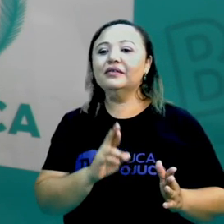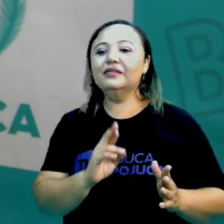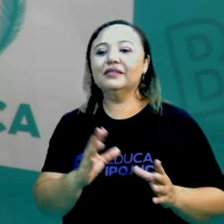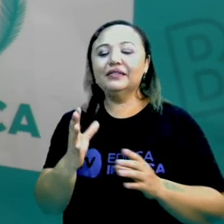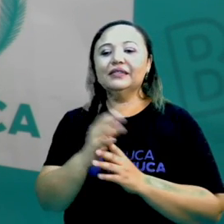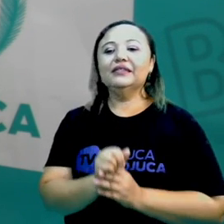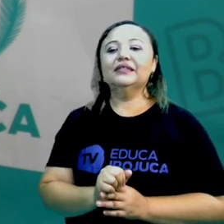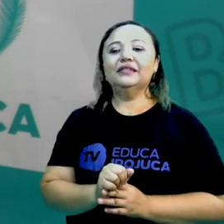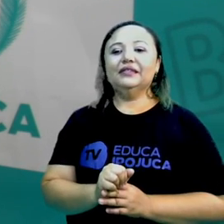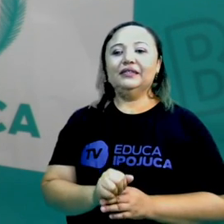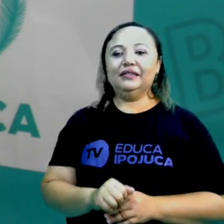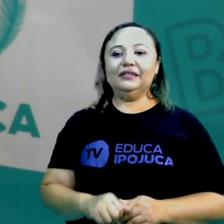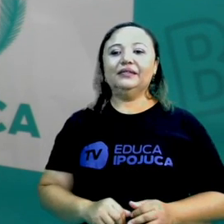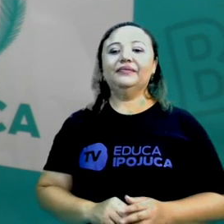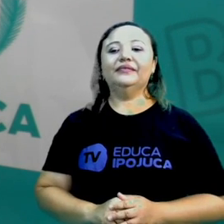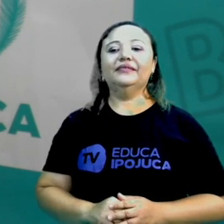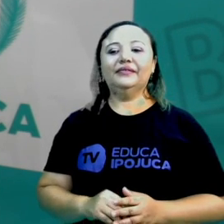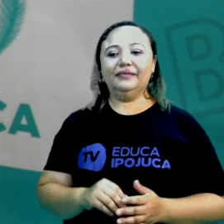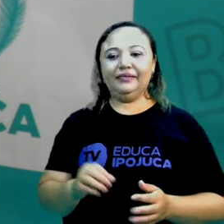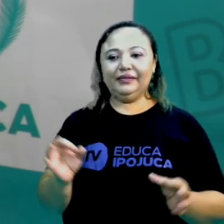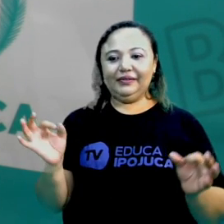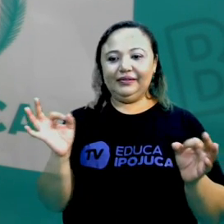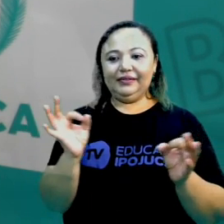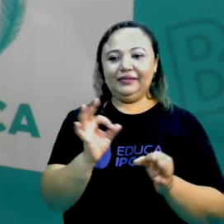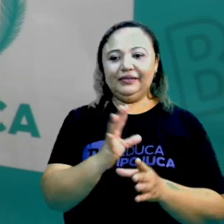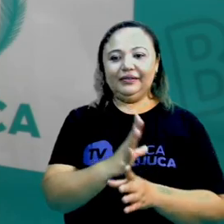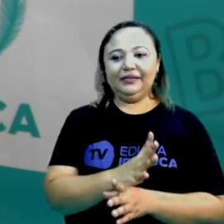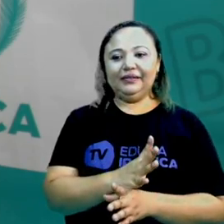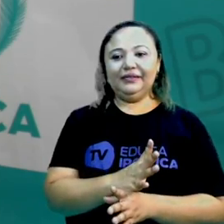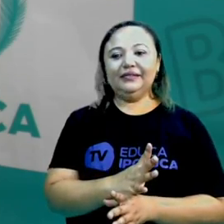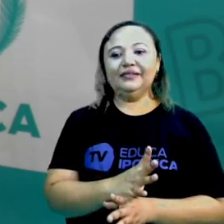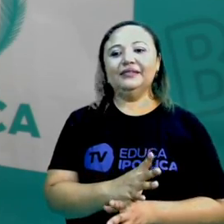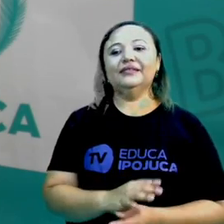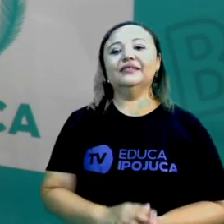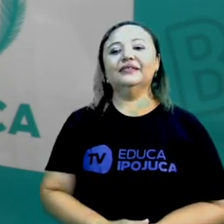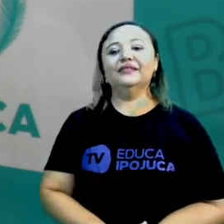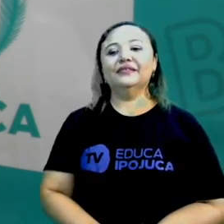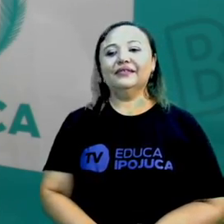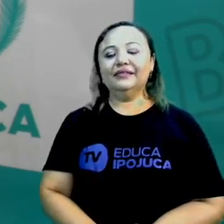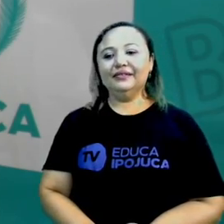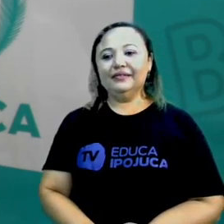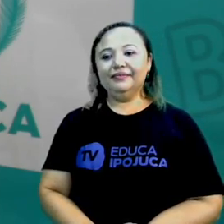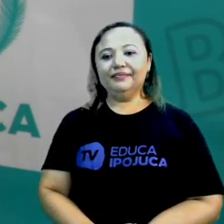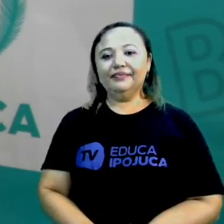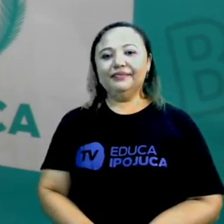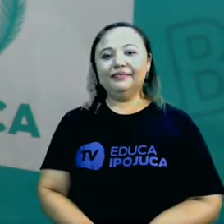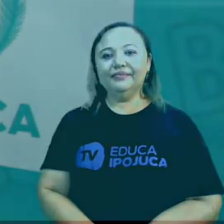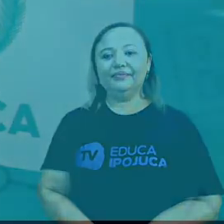total, e eu aguardo vocês na próxima aula. Até lá, se Deus quiser.